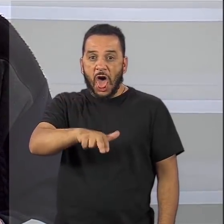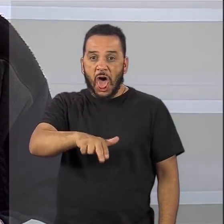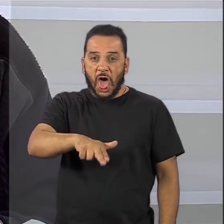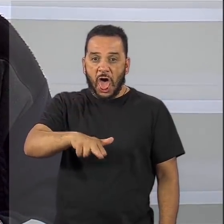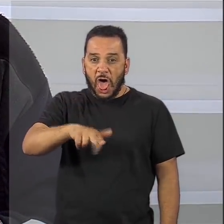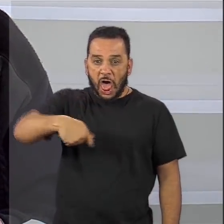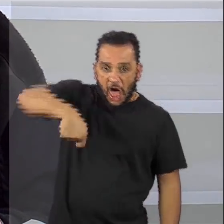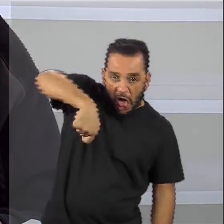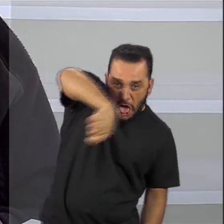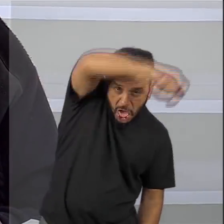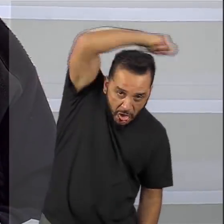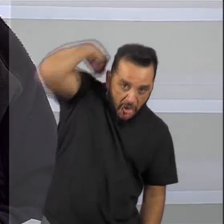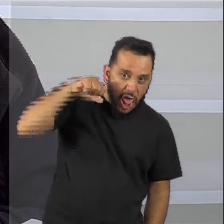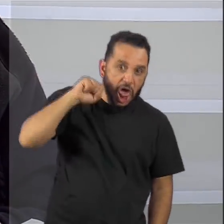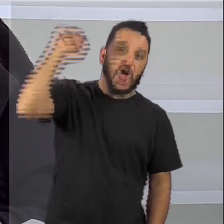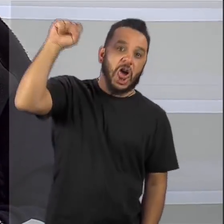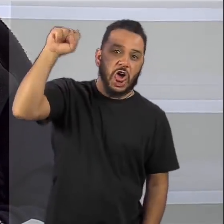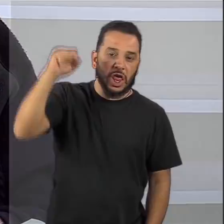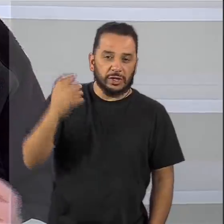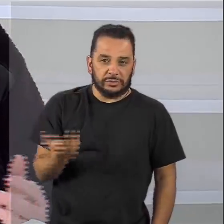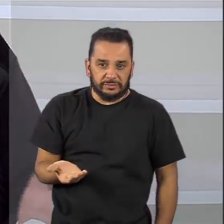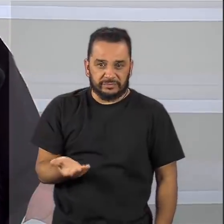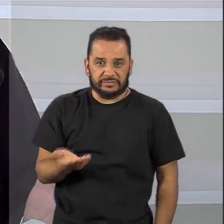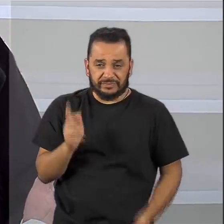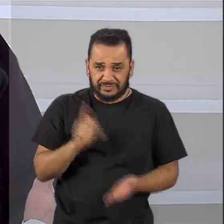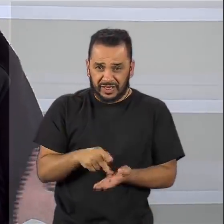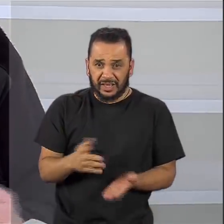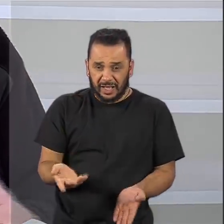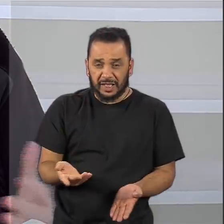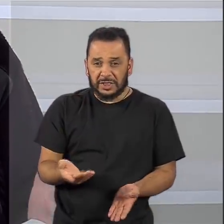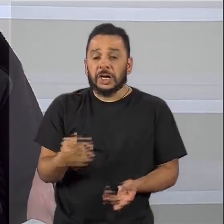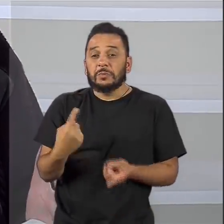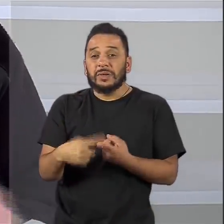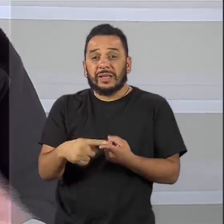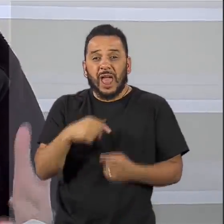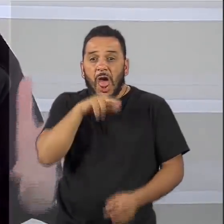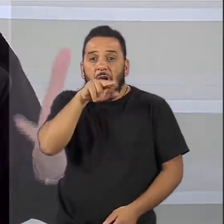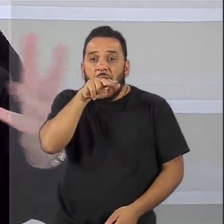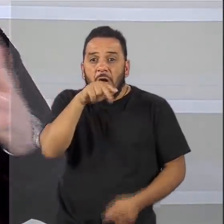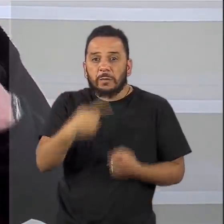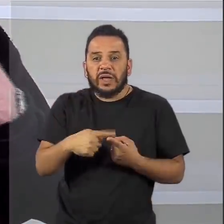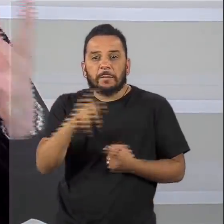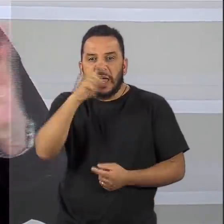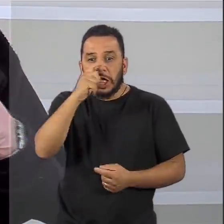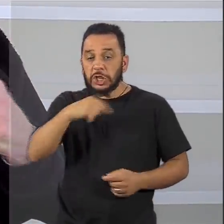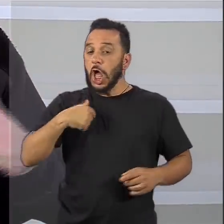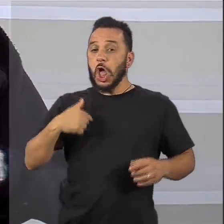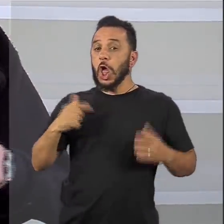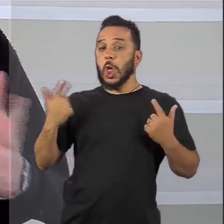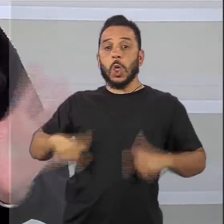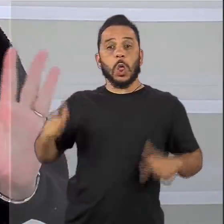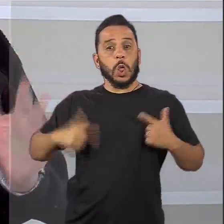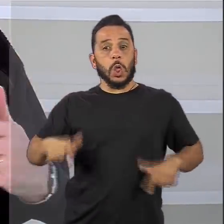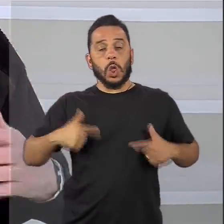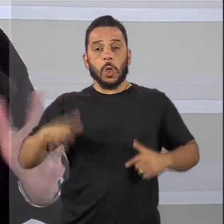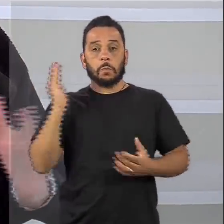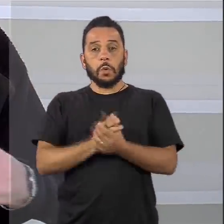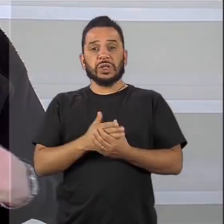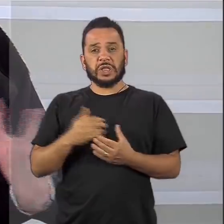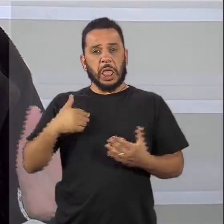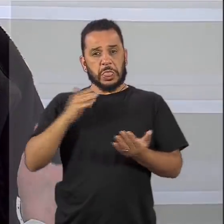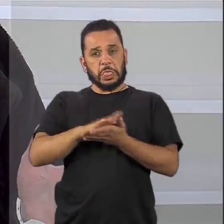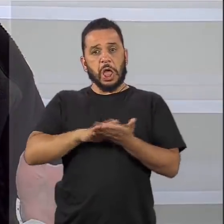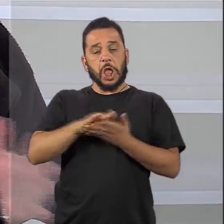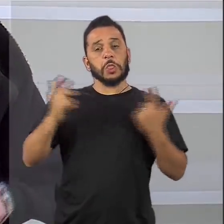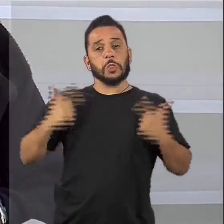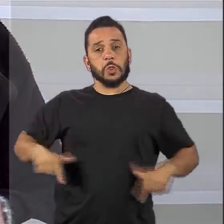coisas que não precisa mentir, né? Se você mentisse, digamos, por exemplo, eu nunca fui processado, digamos que ele dissesse isso, fosse mentira, não sei nem se é mentira